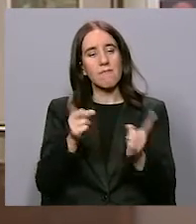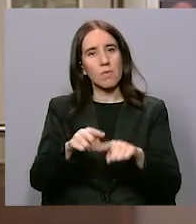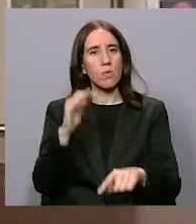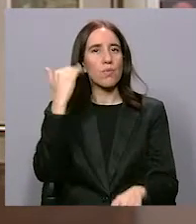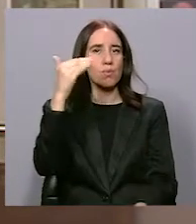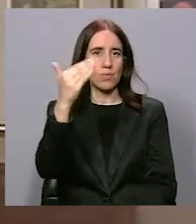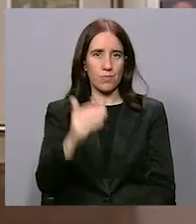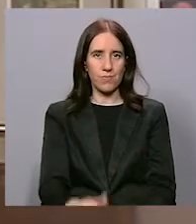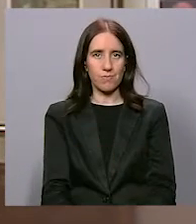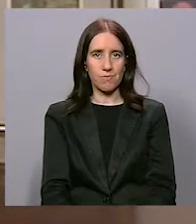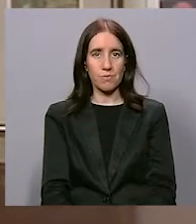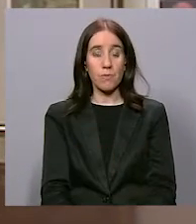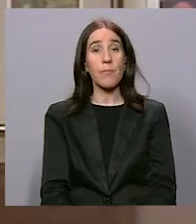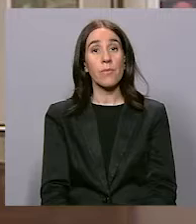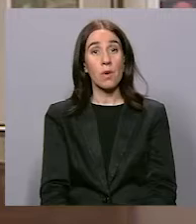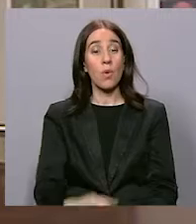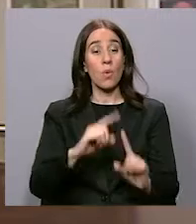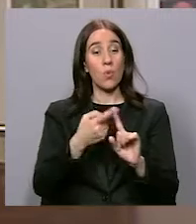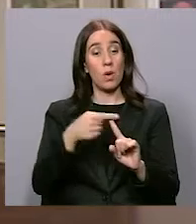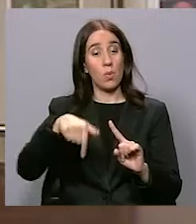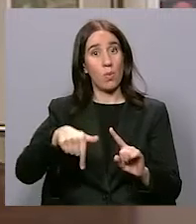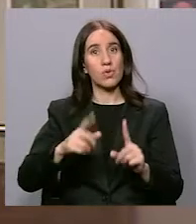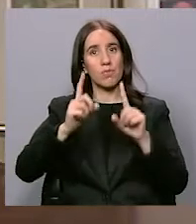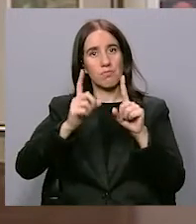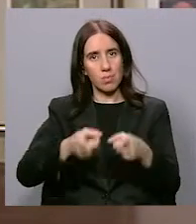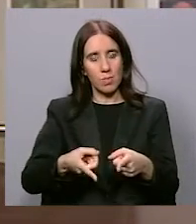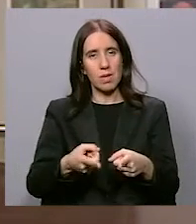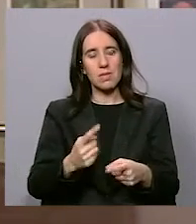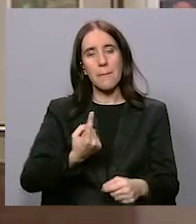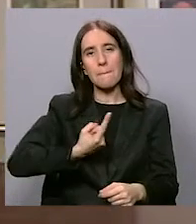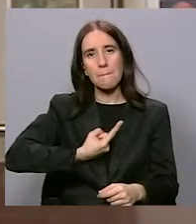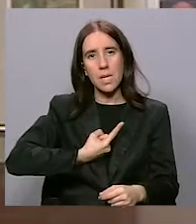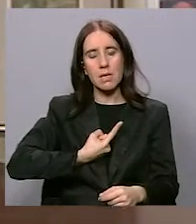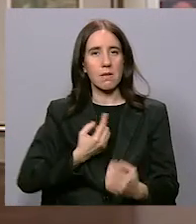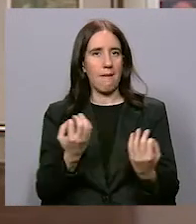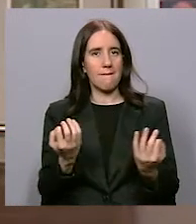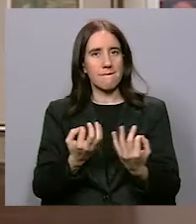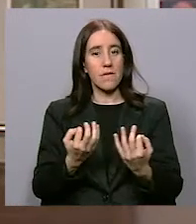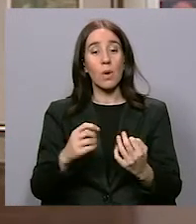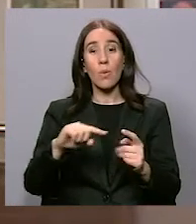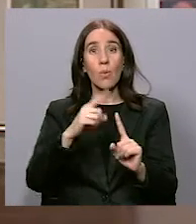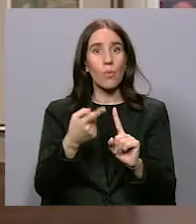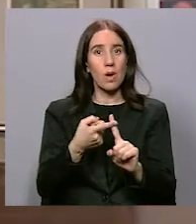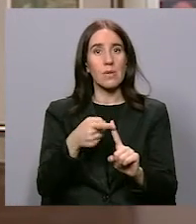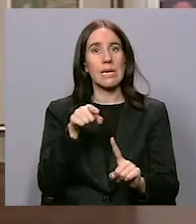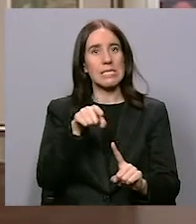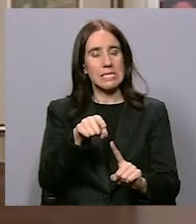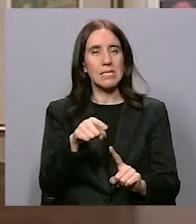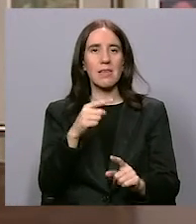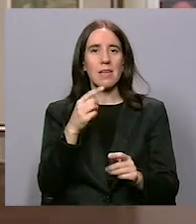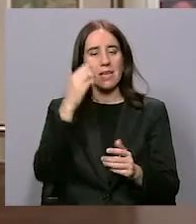o futuro o ano que hoje começa em ser portanto o ano